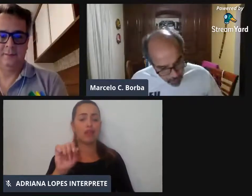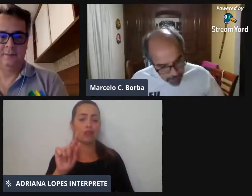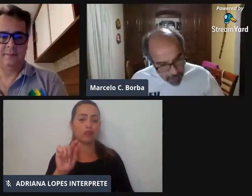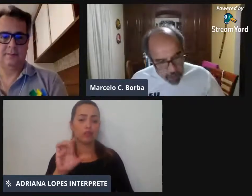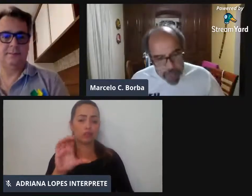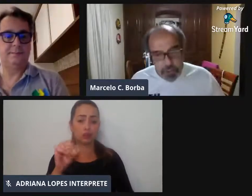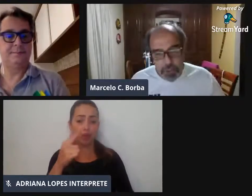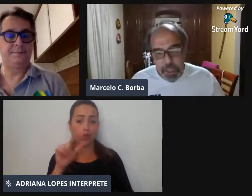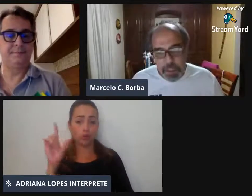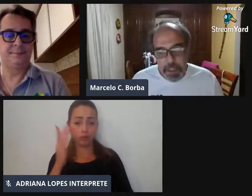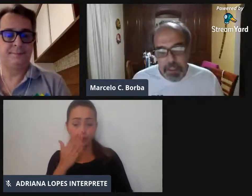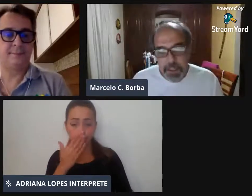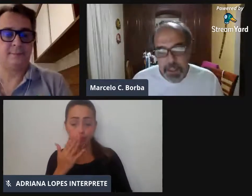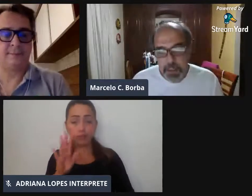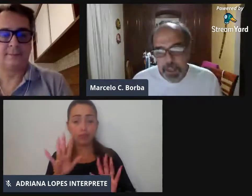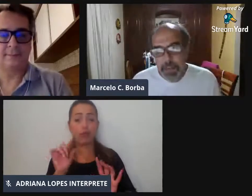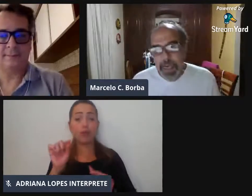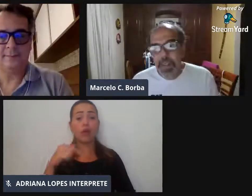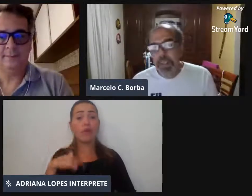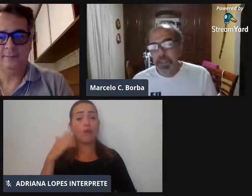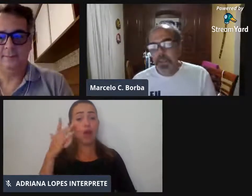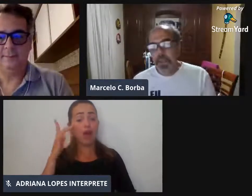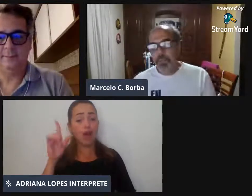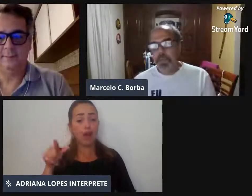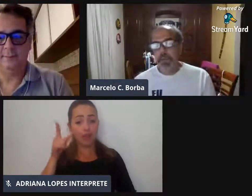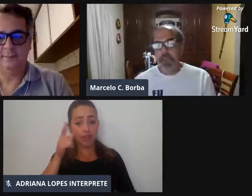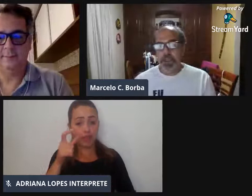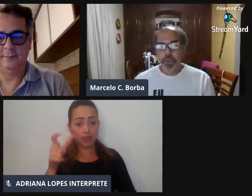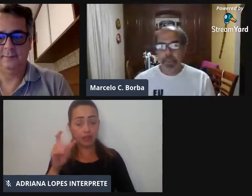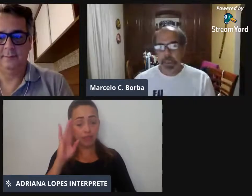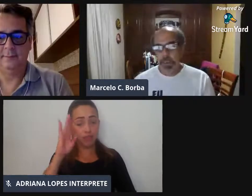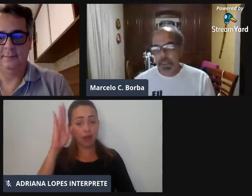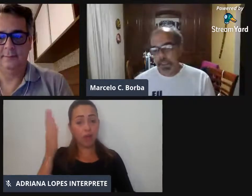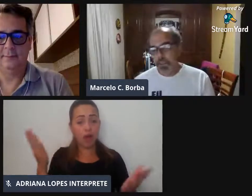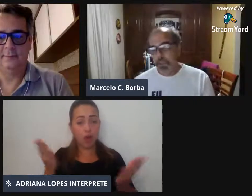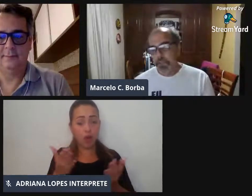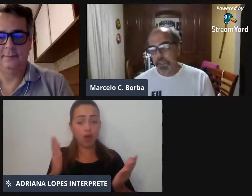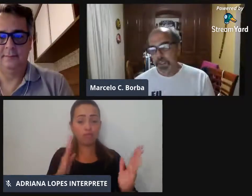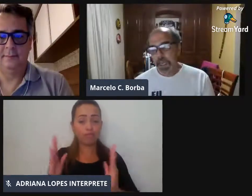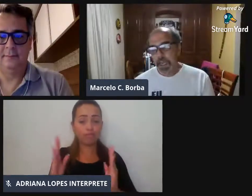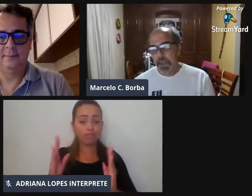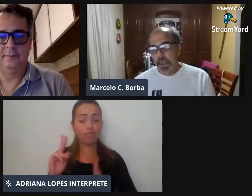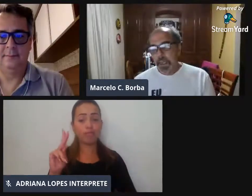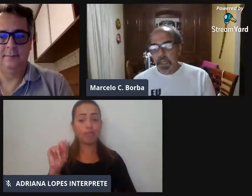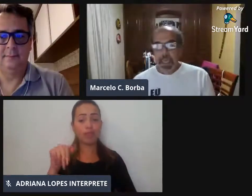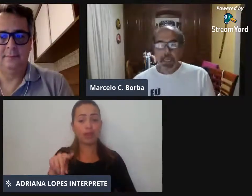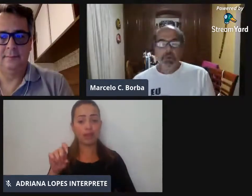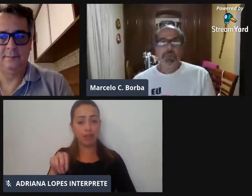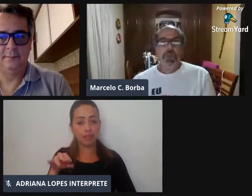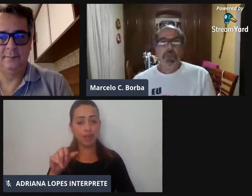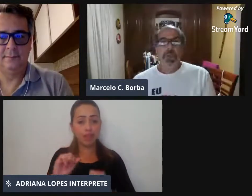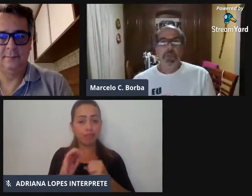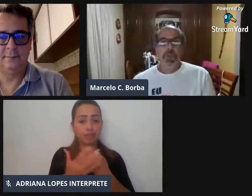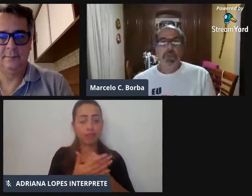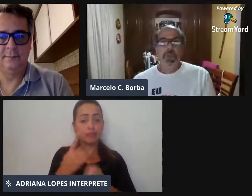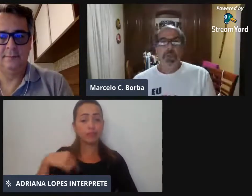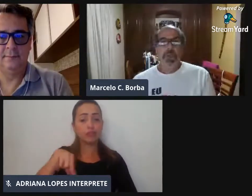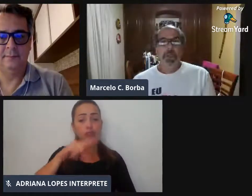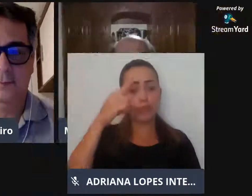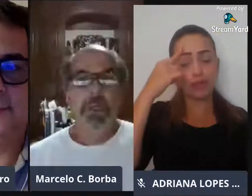E o que eu acho que é interessante, ainda mais nesses tempos agora de pandemia, da gente pensar, é que o